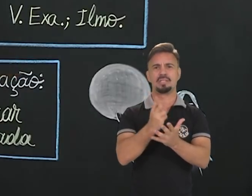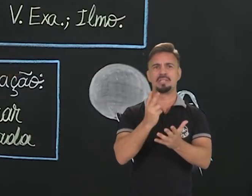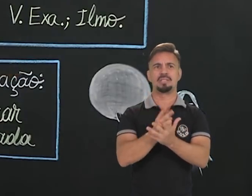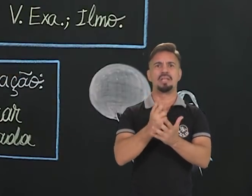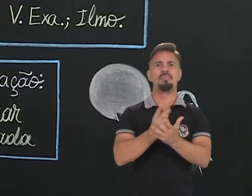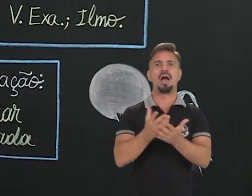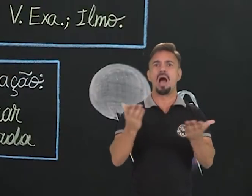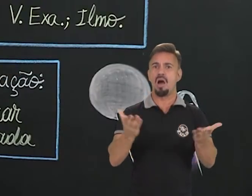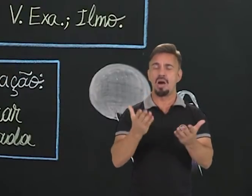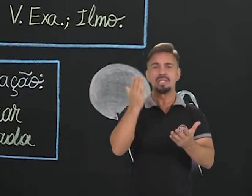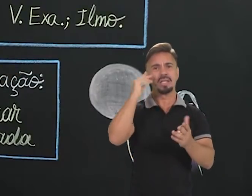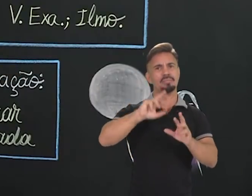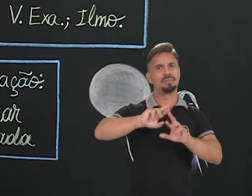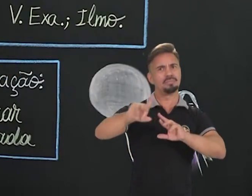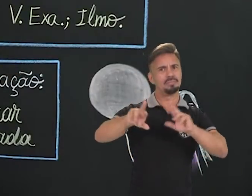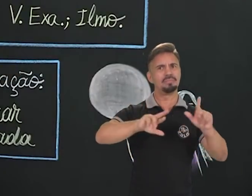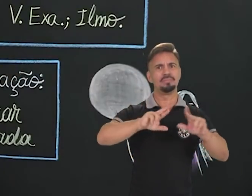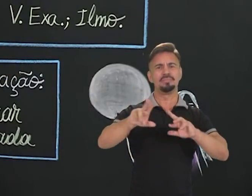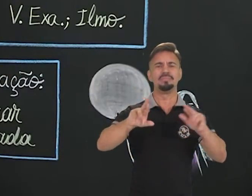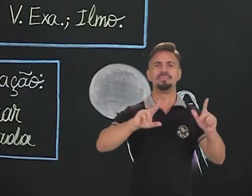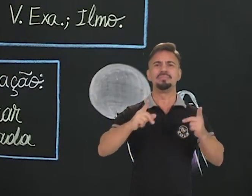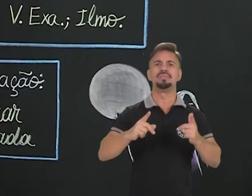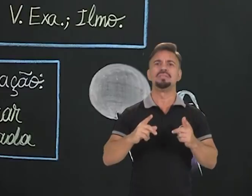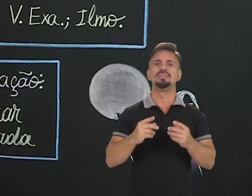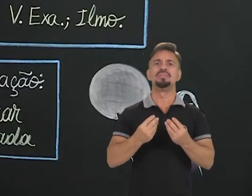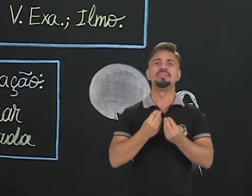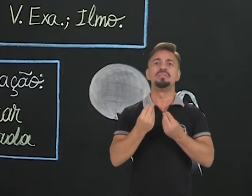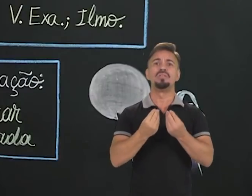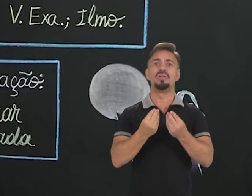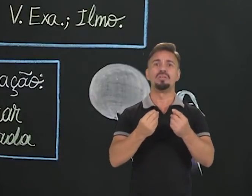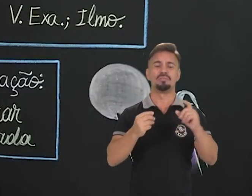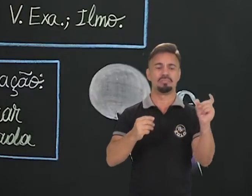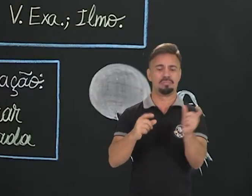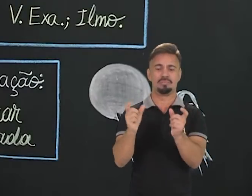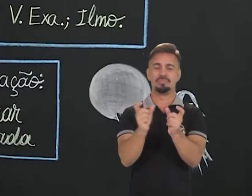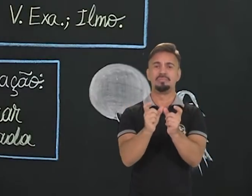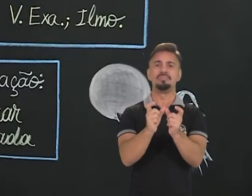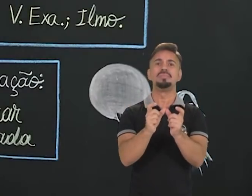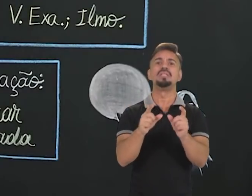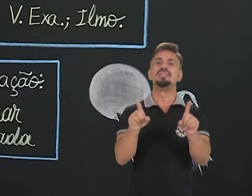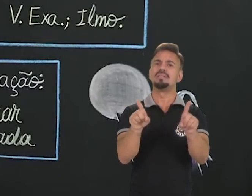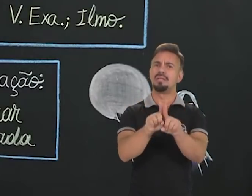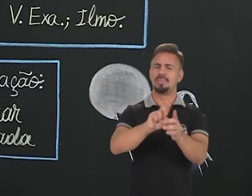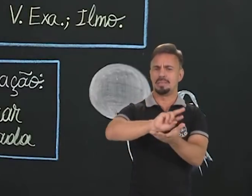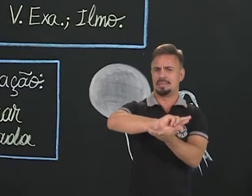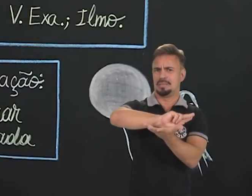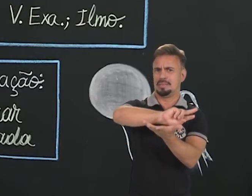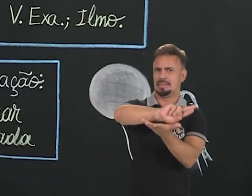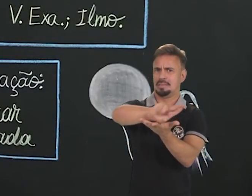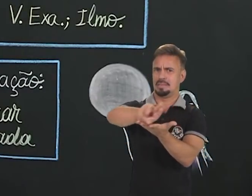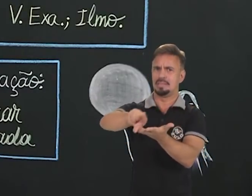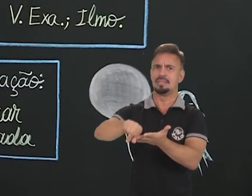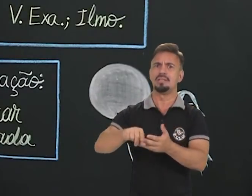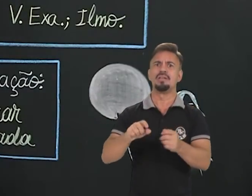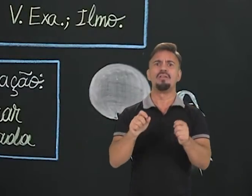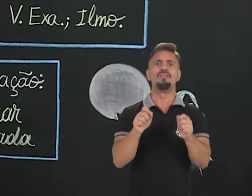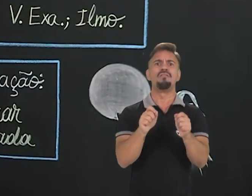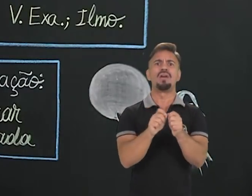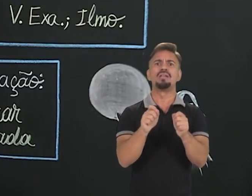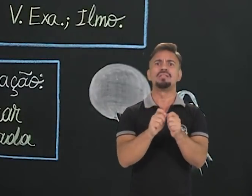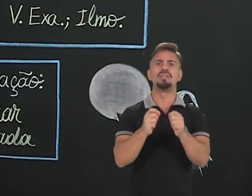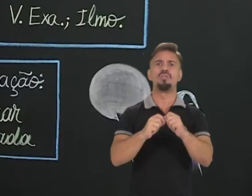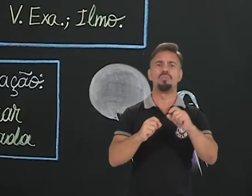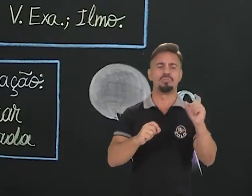agora, você já sabe que existem diferentes maneiras, que não só a justaposição e a aglutinação, né? Existem diversas formas de a gente fazer